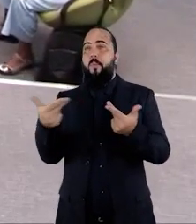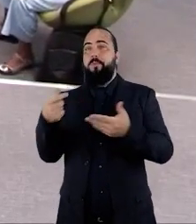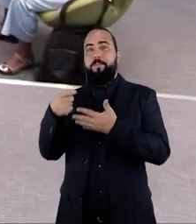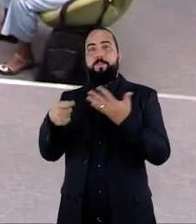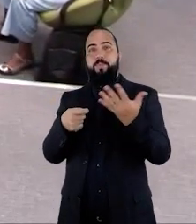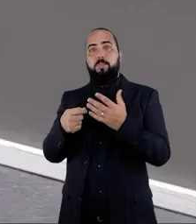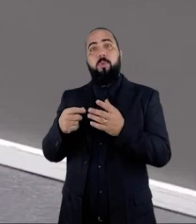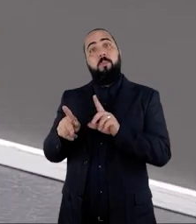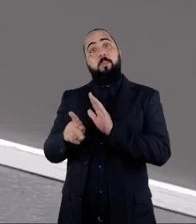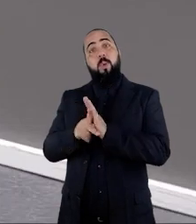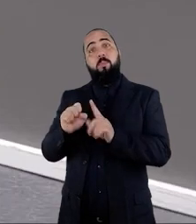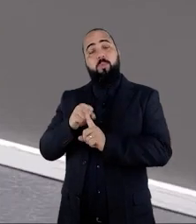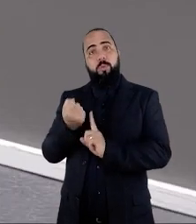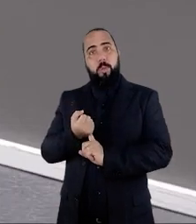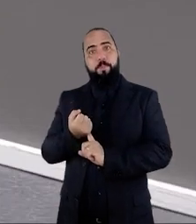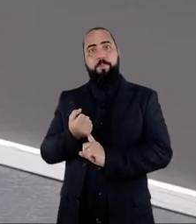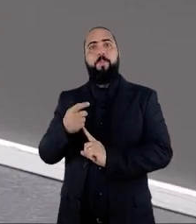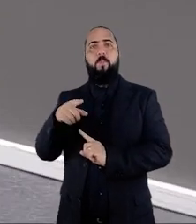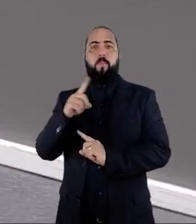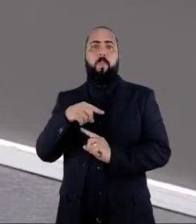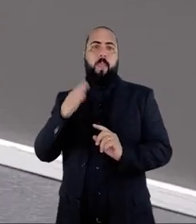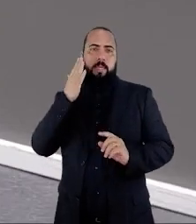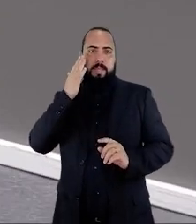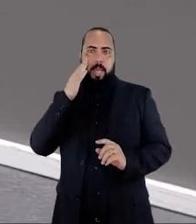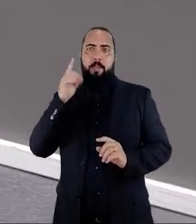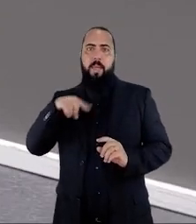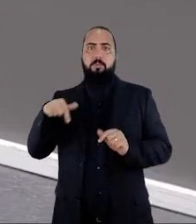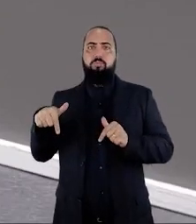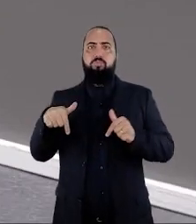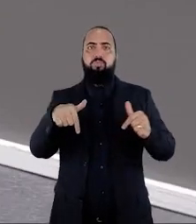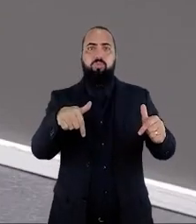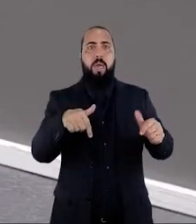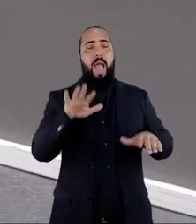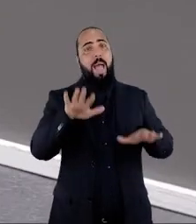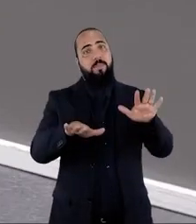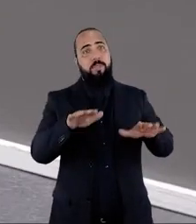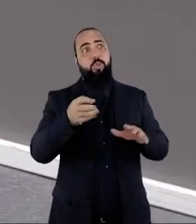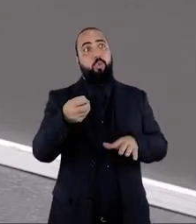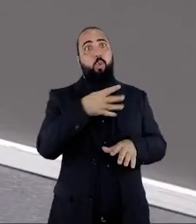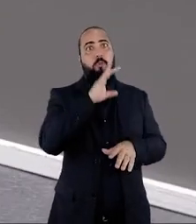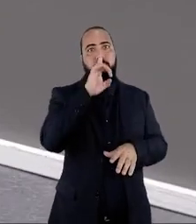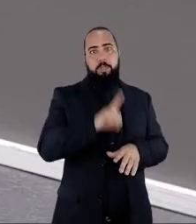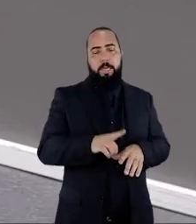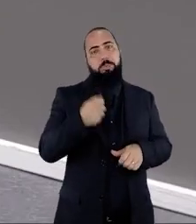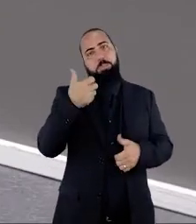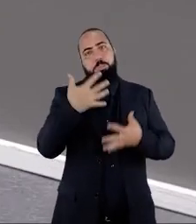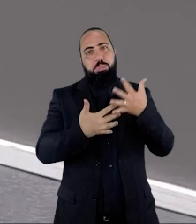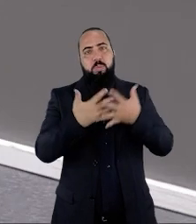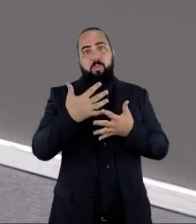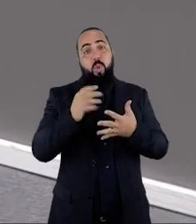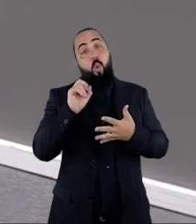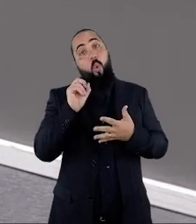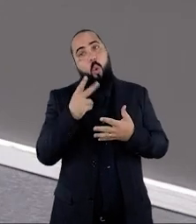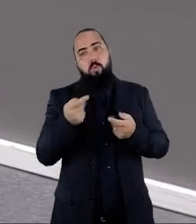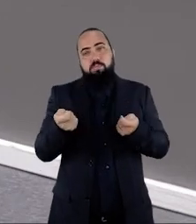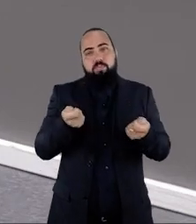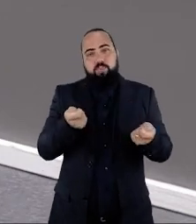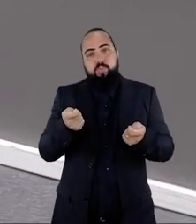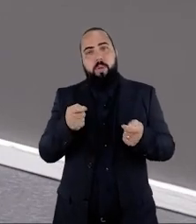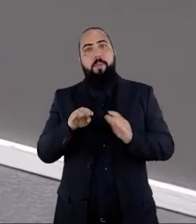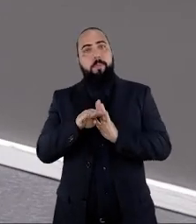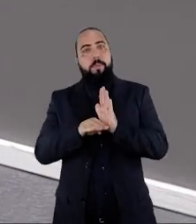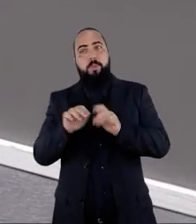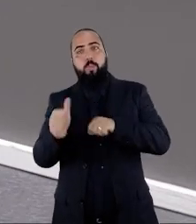por inclusão social. A gente sabe que o legislativo pode atuar de forma a manter o status quo, frustrando o reconhecimento de novos direitos, ou aprovar medidas